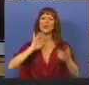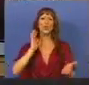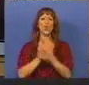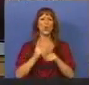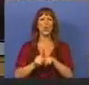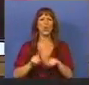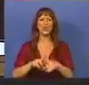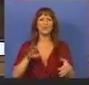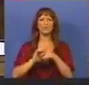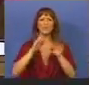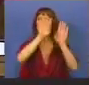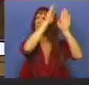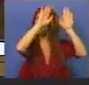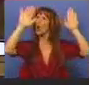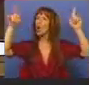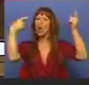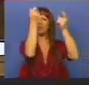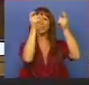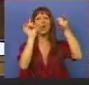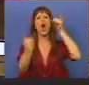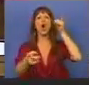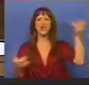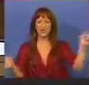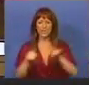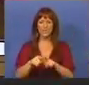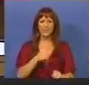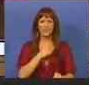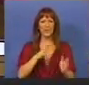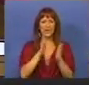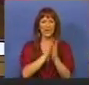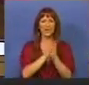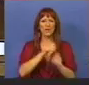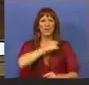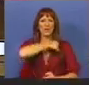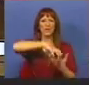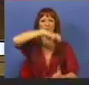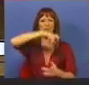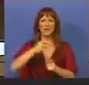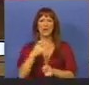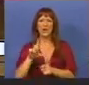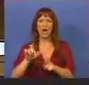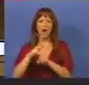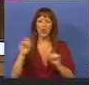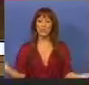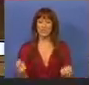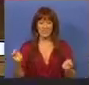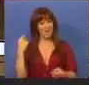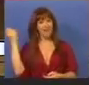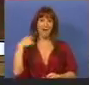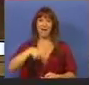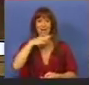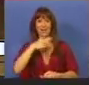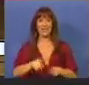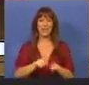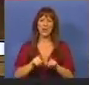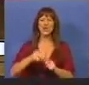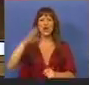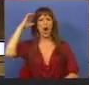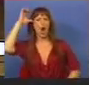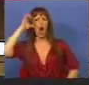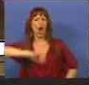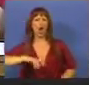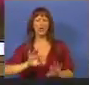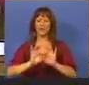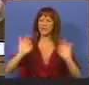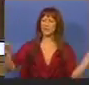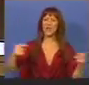dos seus cortinados, o Mosteiro da Alcobaça, como um publicista há dias sugeria, para um hotel de charme, e